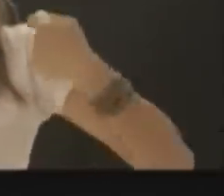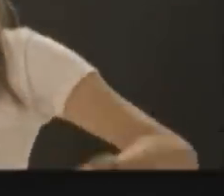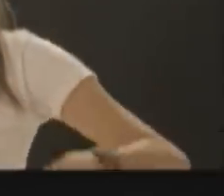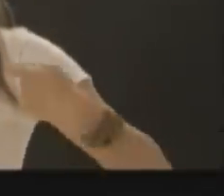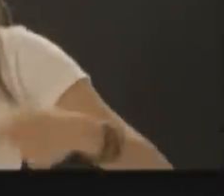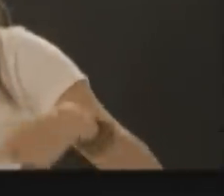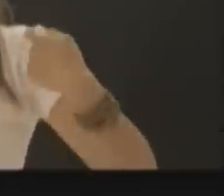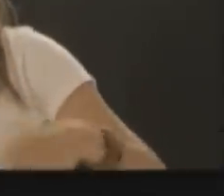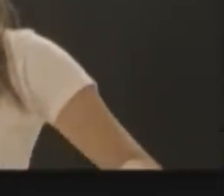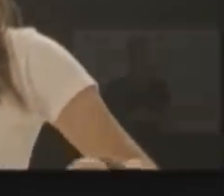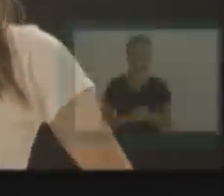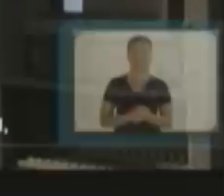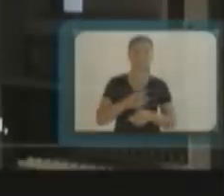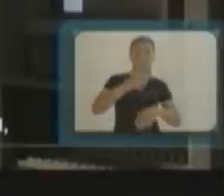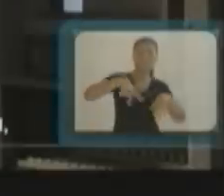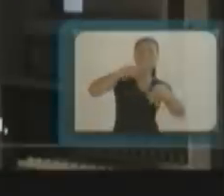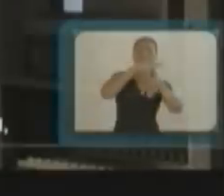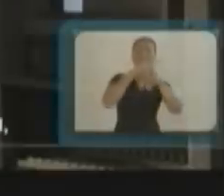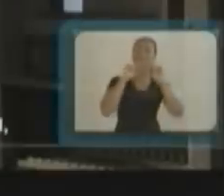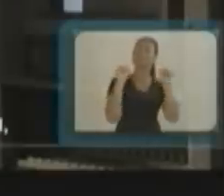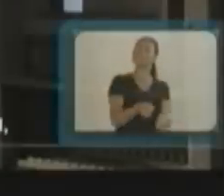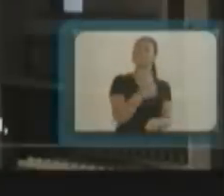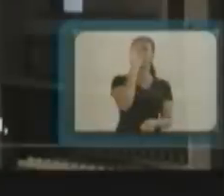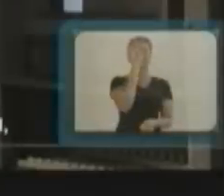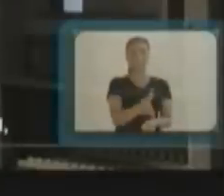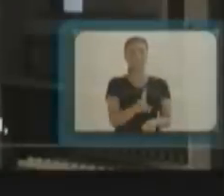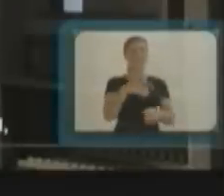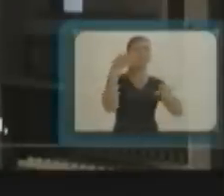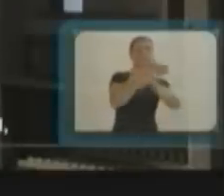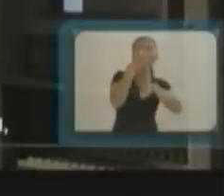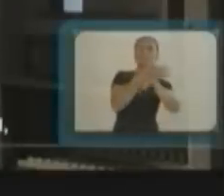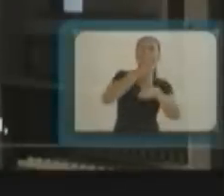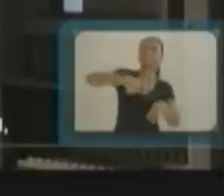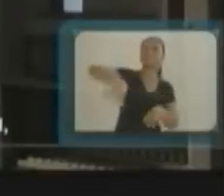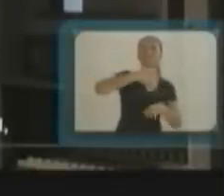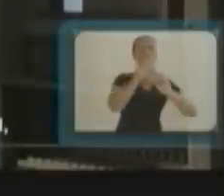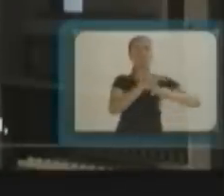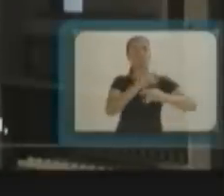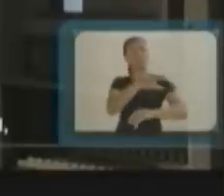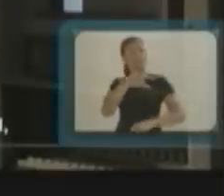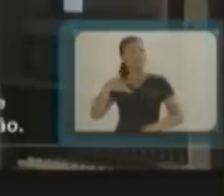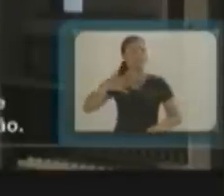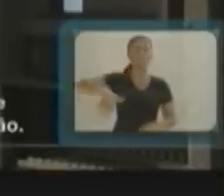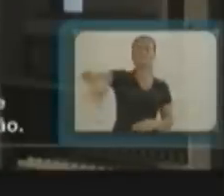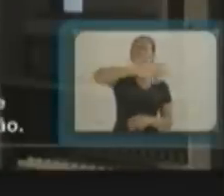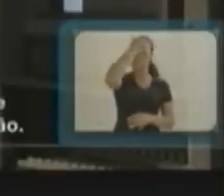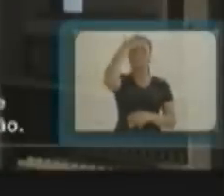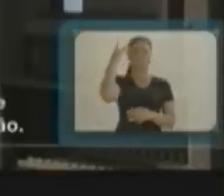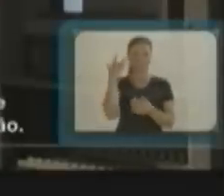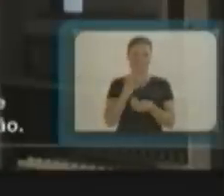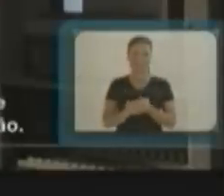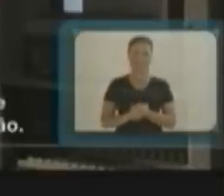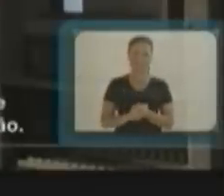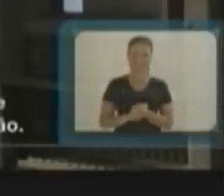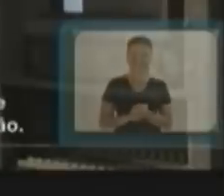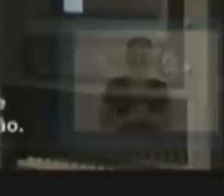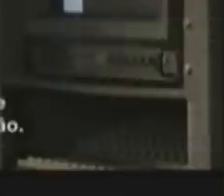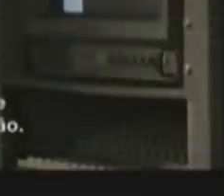sinalizando. Um país que garante direitos, que é acessível, que leva